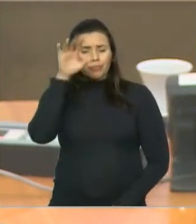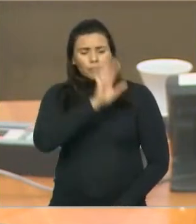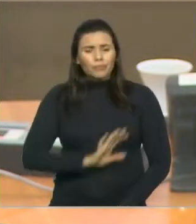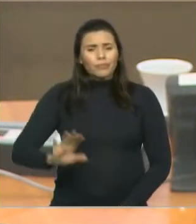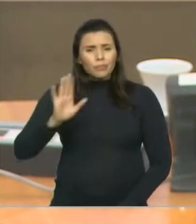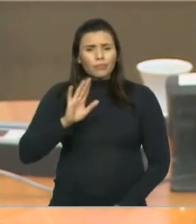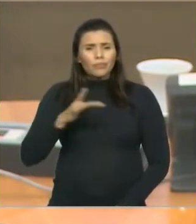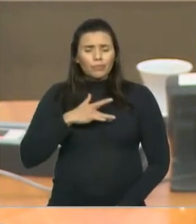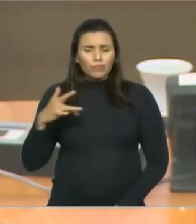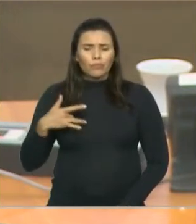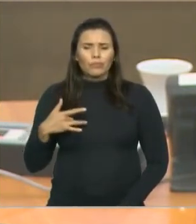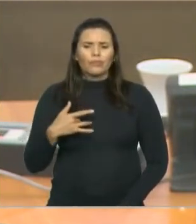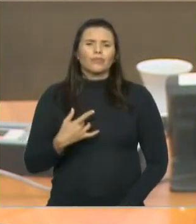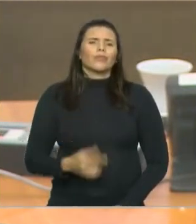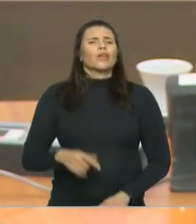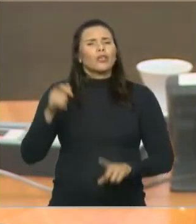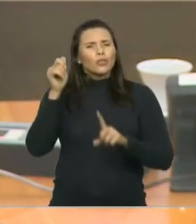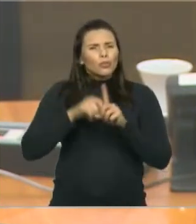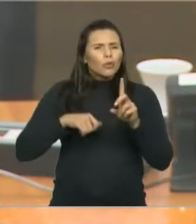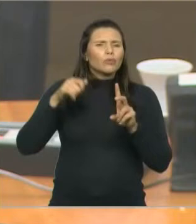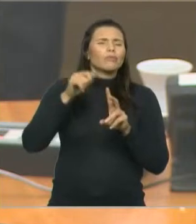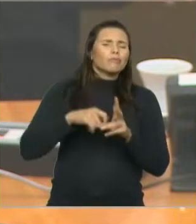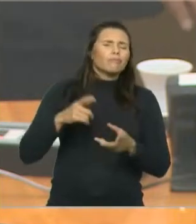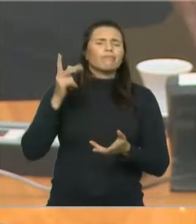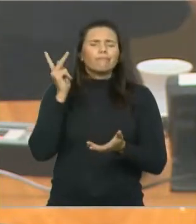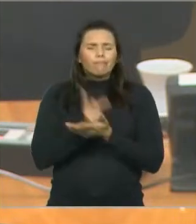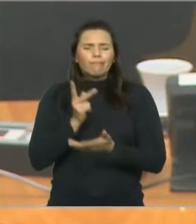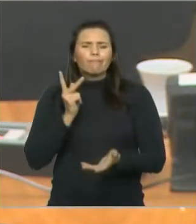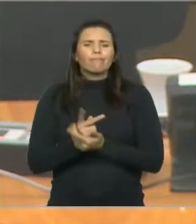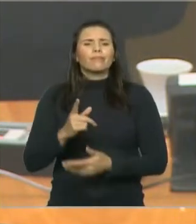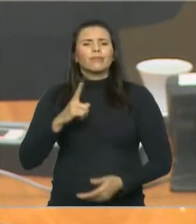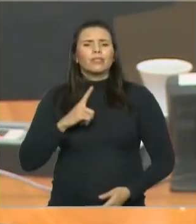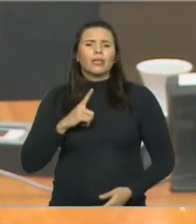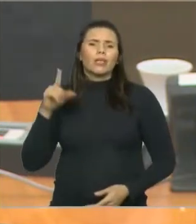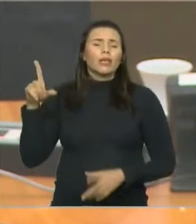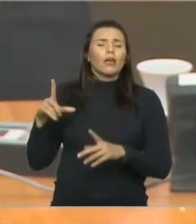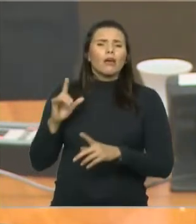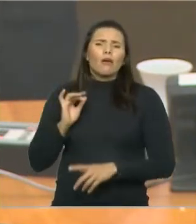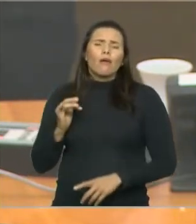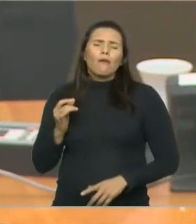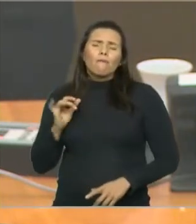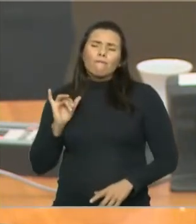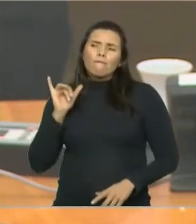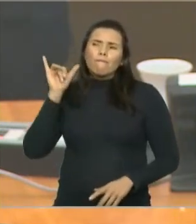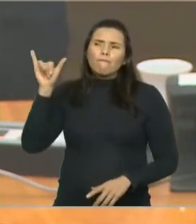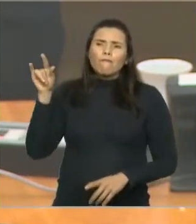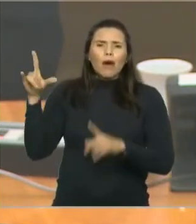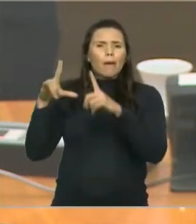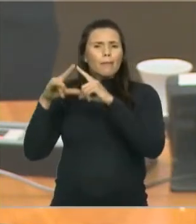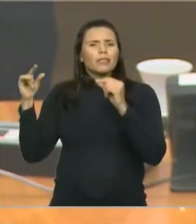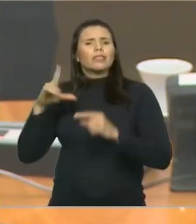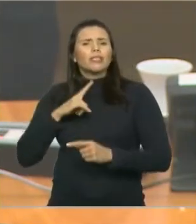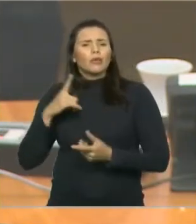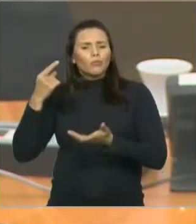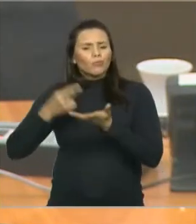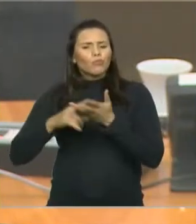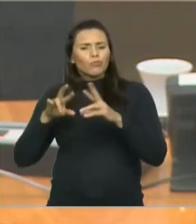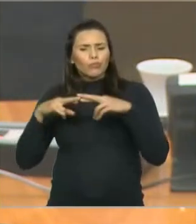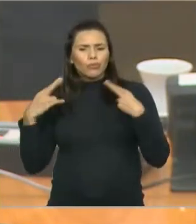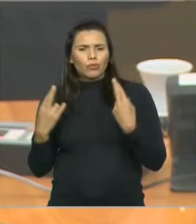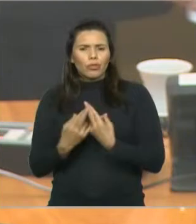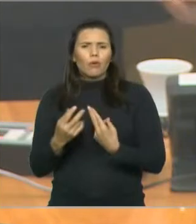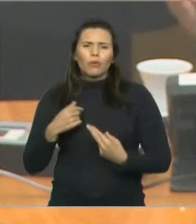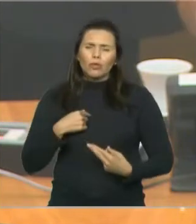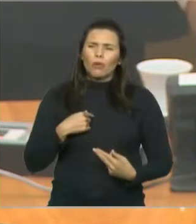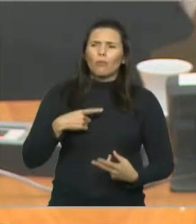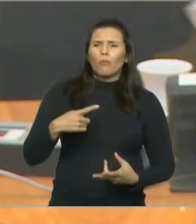secretários em Brasília e vê a mesma dificuldade que o Maranhão passa, os demais estados também passando,